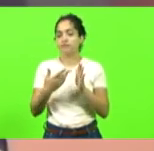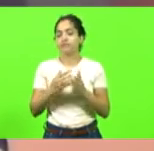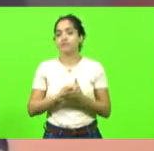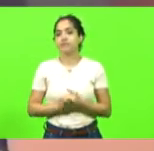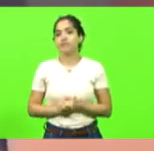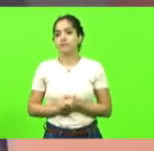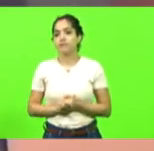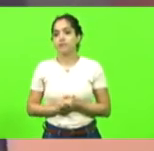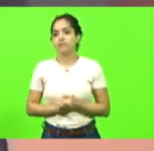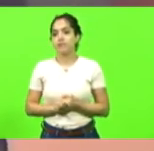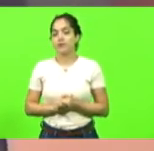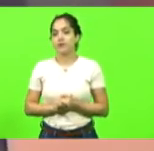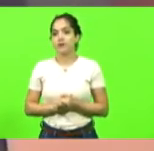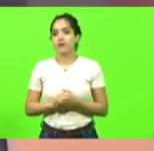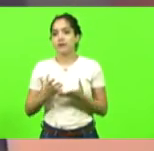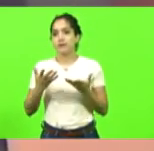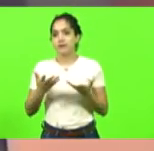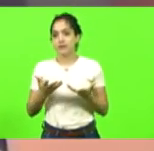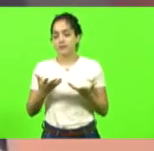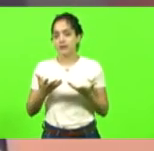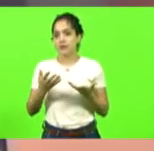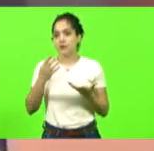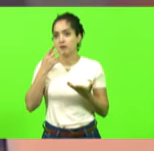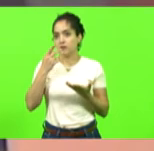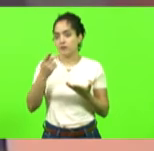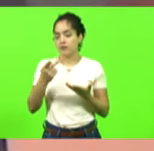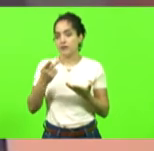abraço. Eu quero dizer que